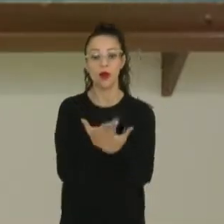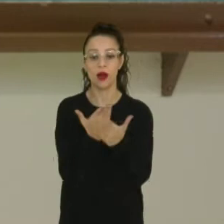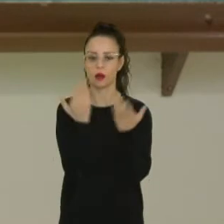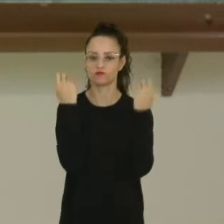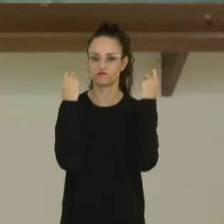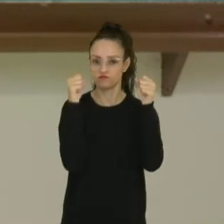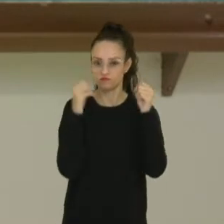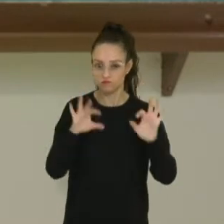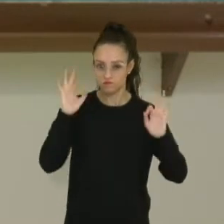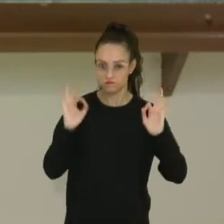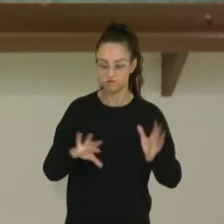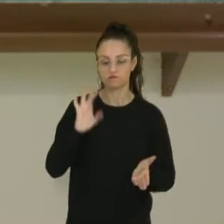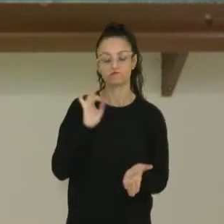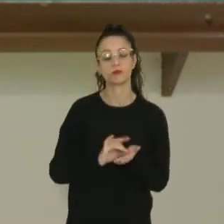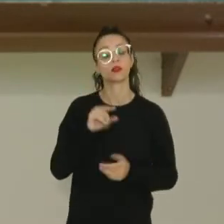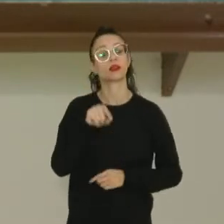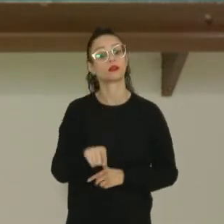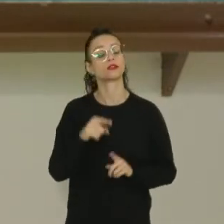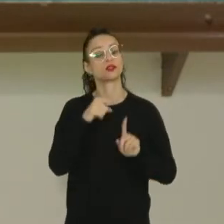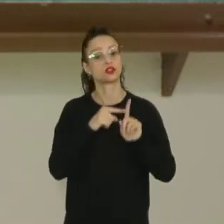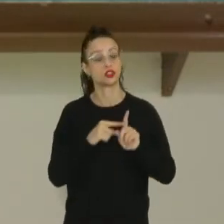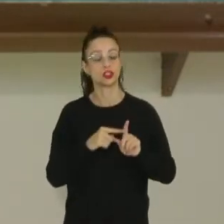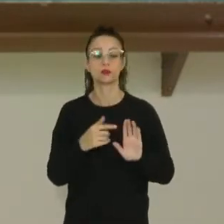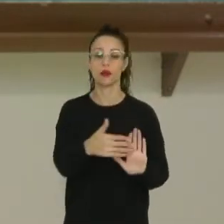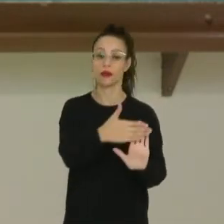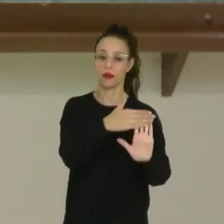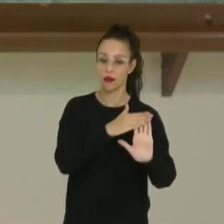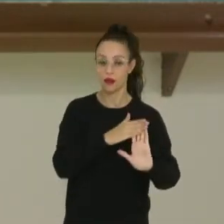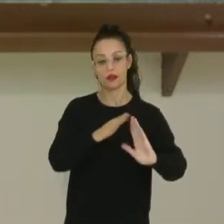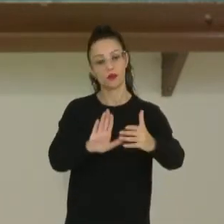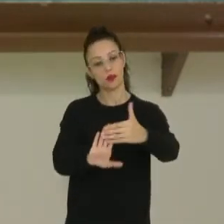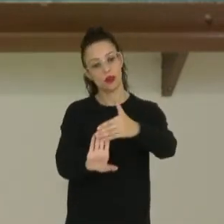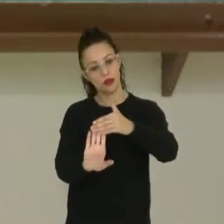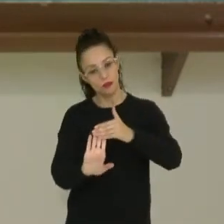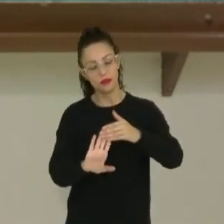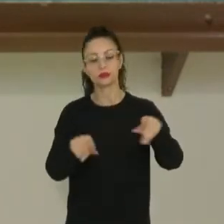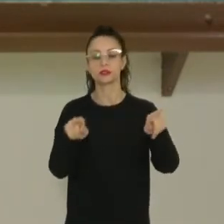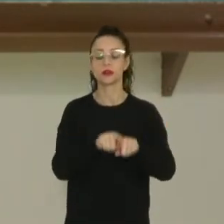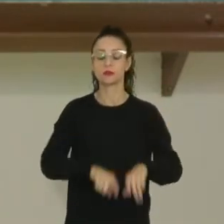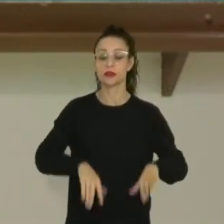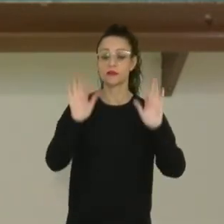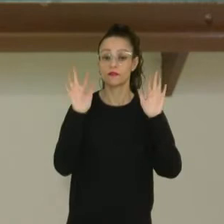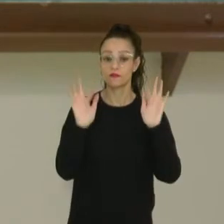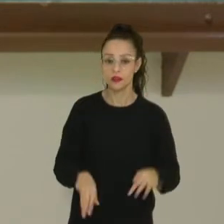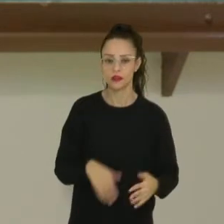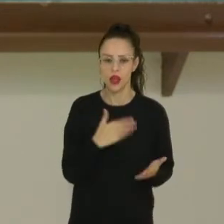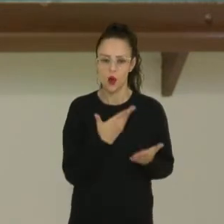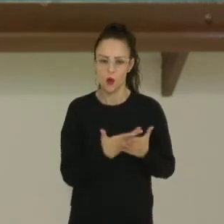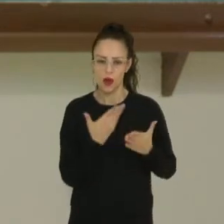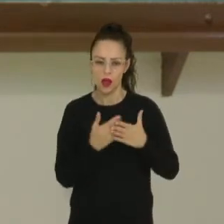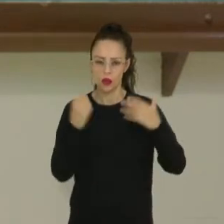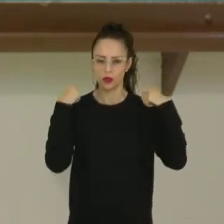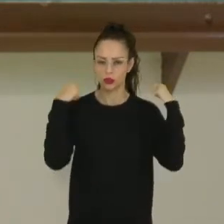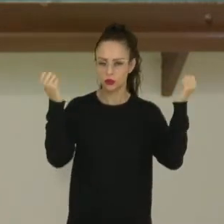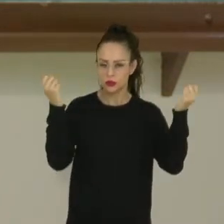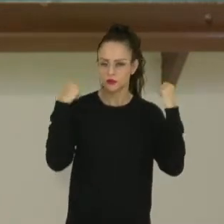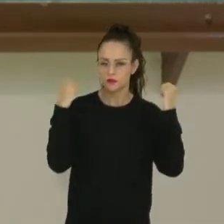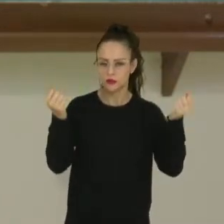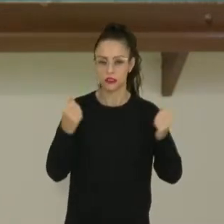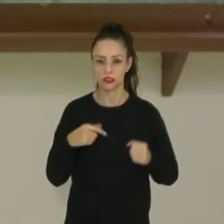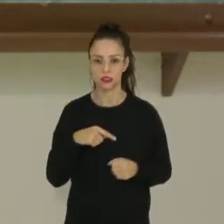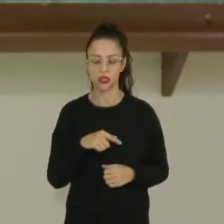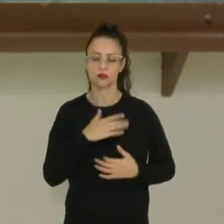esse tipo de ginástica, né, nós vemos ali nos alongamentos, né, ao final da aula, né, naquela atividade